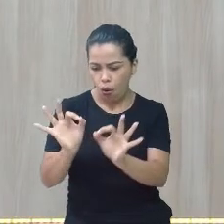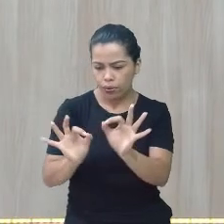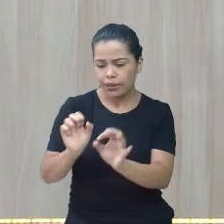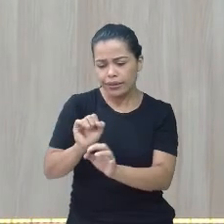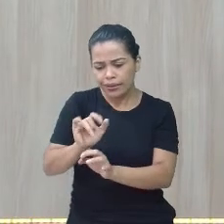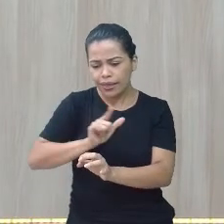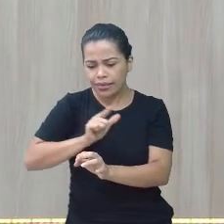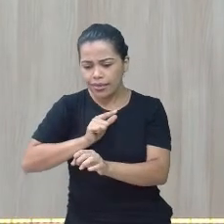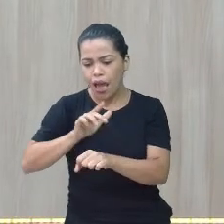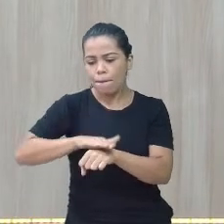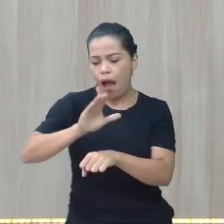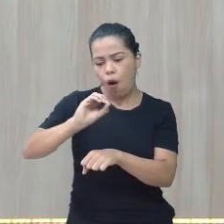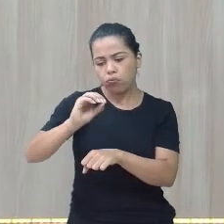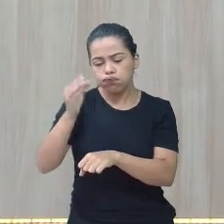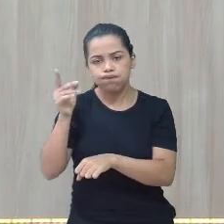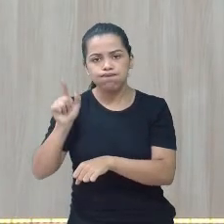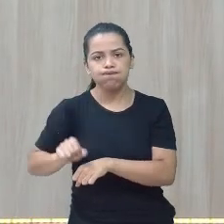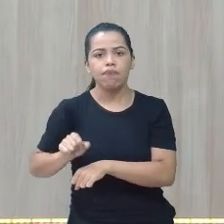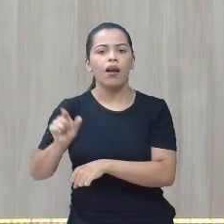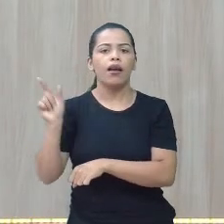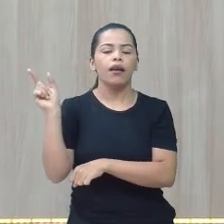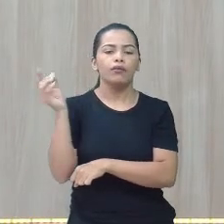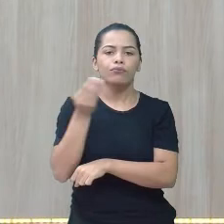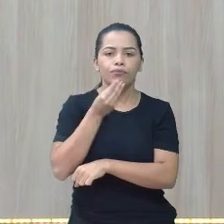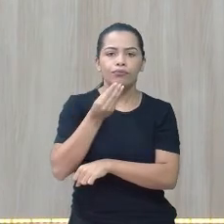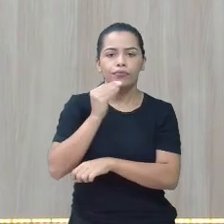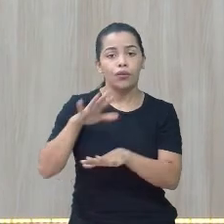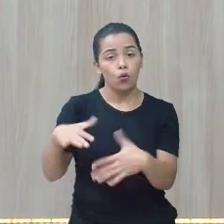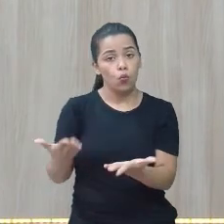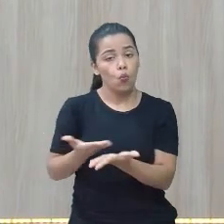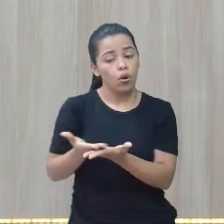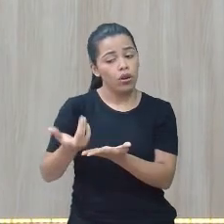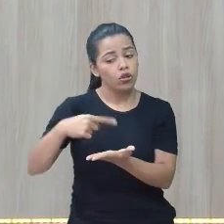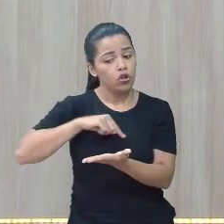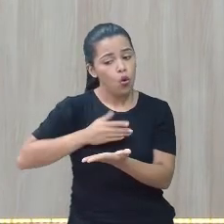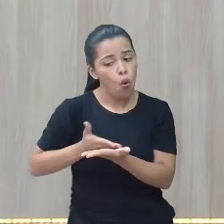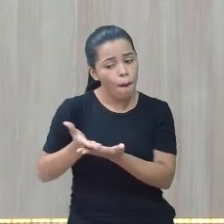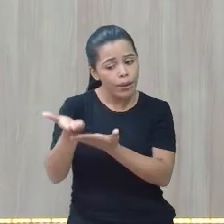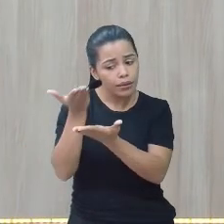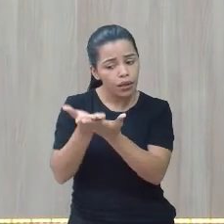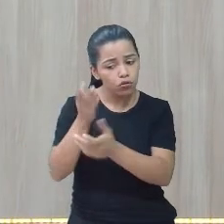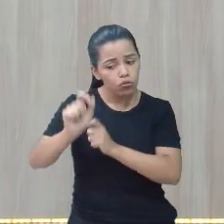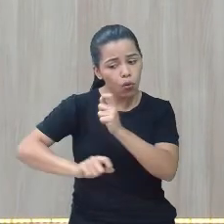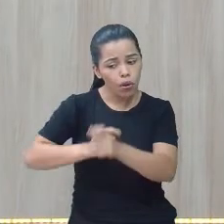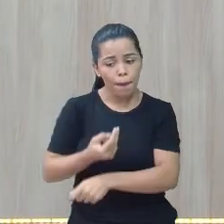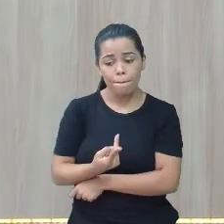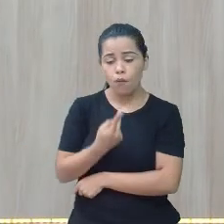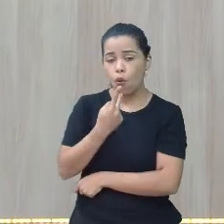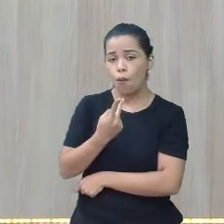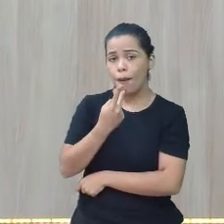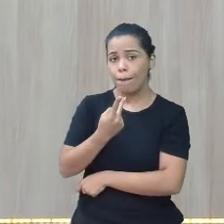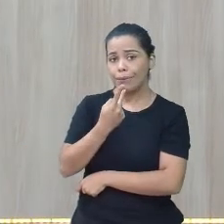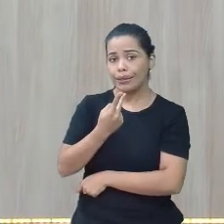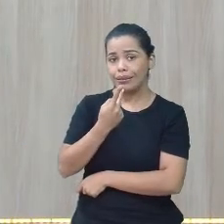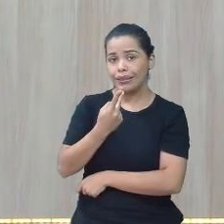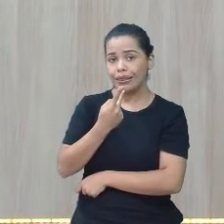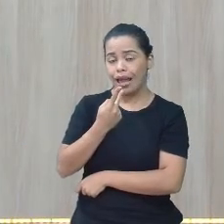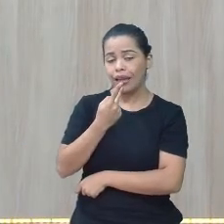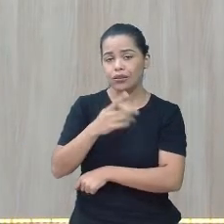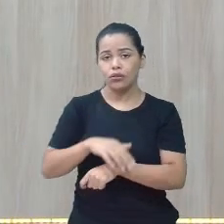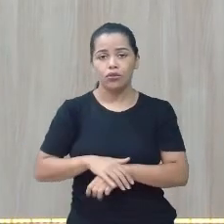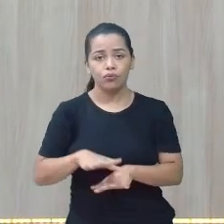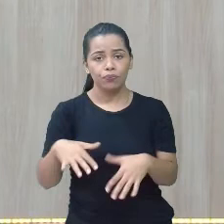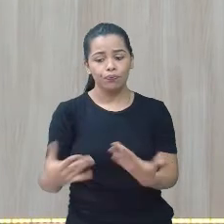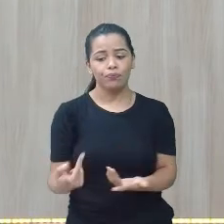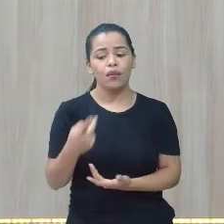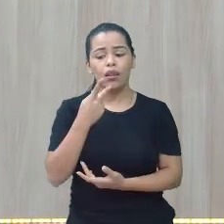tem mais ou menos chance, é quando a gente vai começar a estudar o que a gente conhece como a probabilidade, tá certo? A probabilidade é